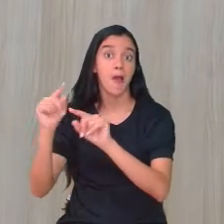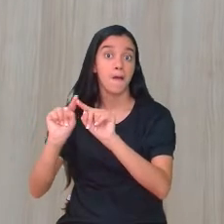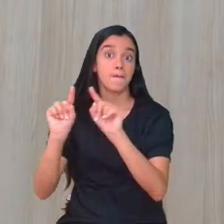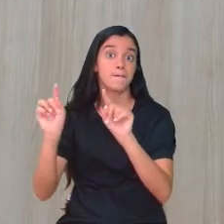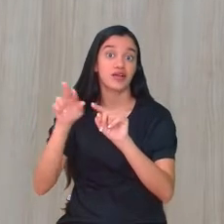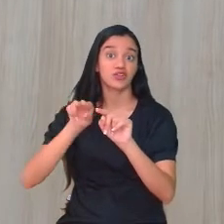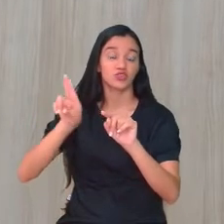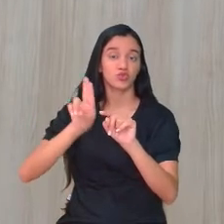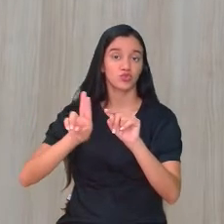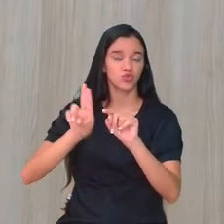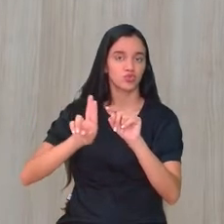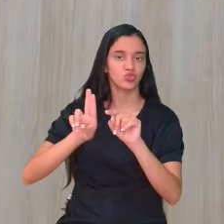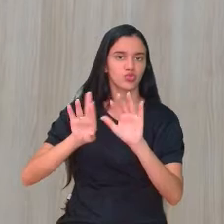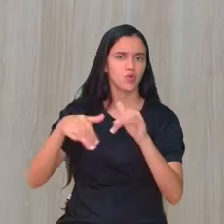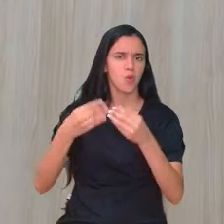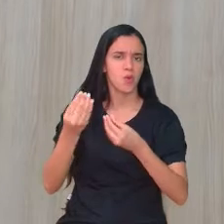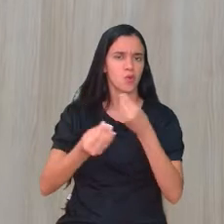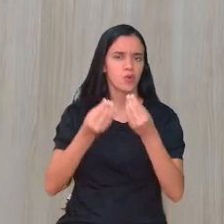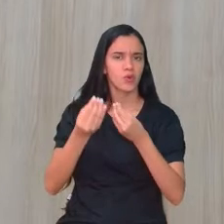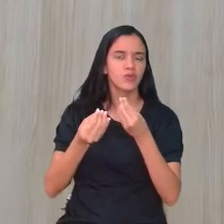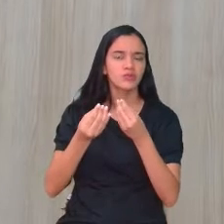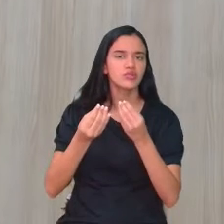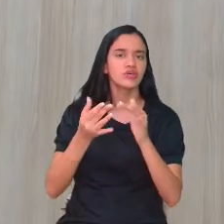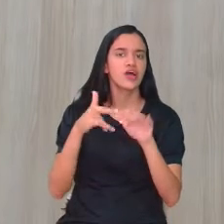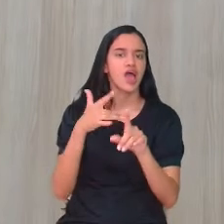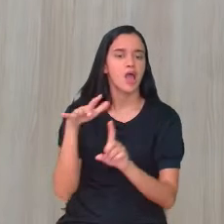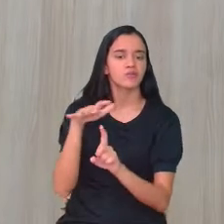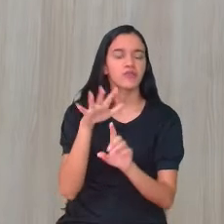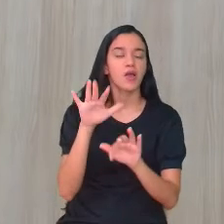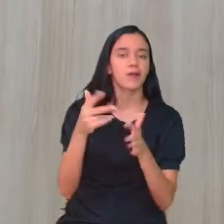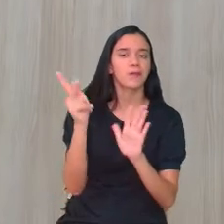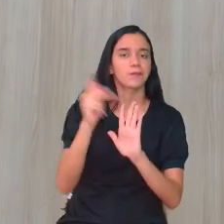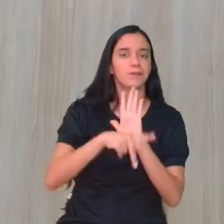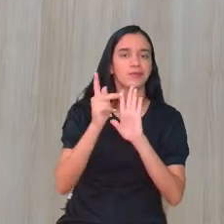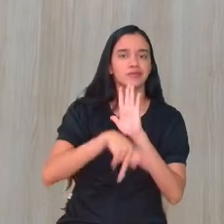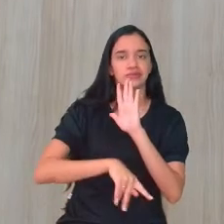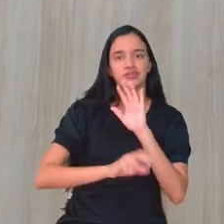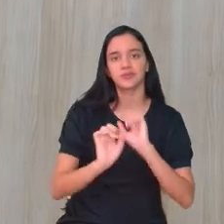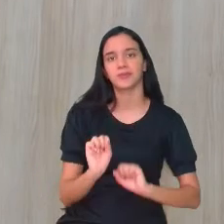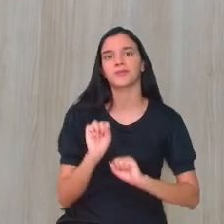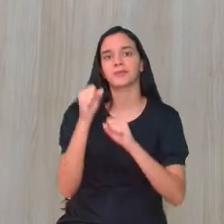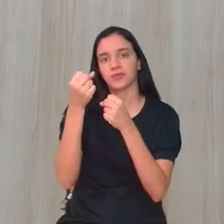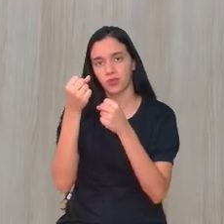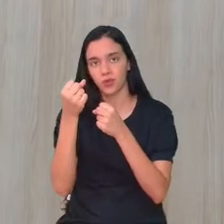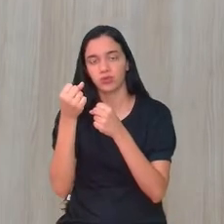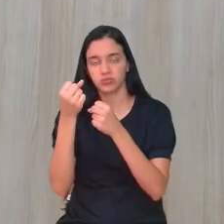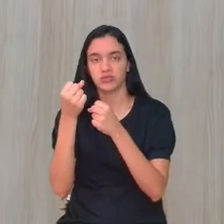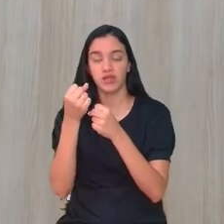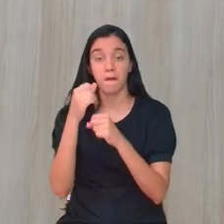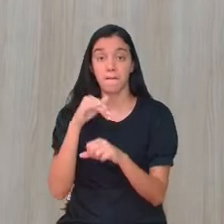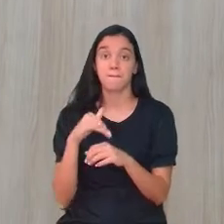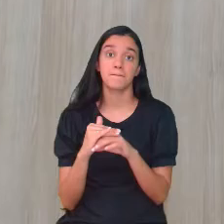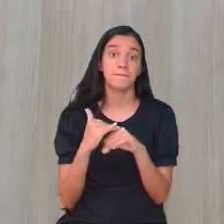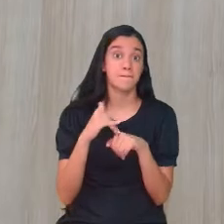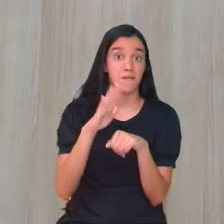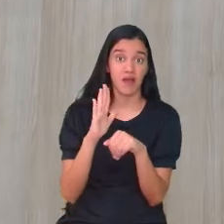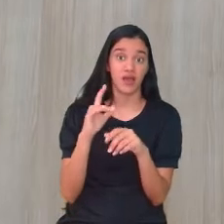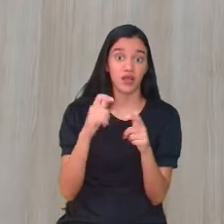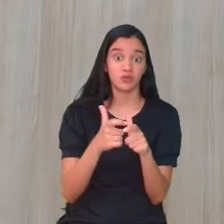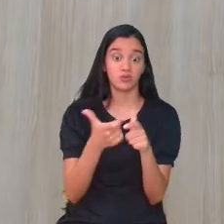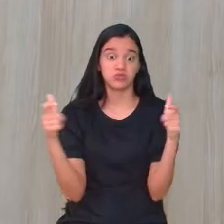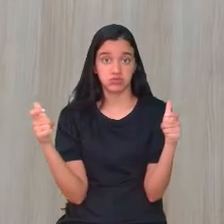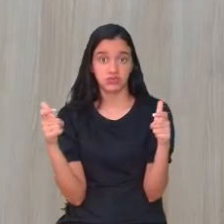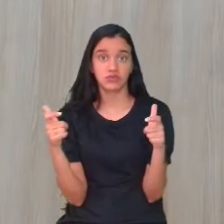os partidos como trampolim para um projeto de poder bem maior. É o